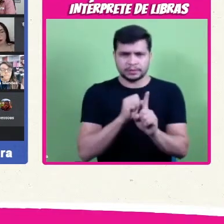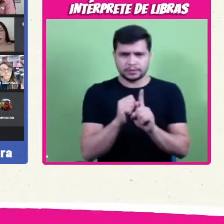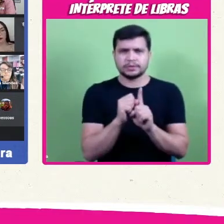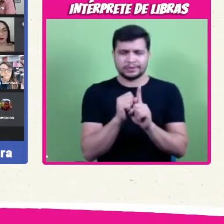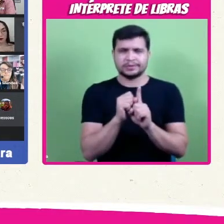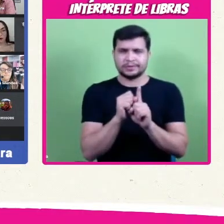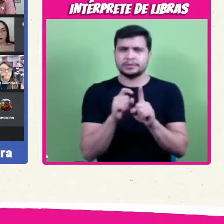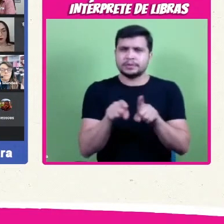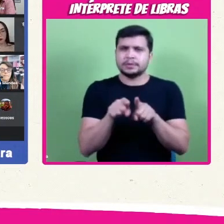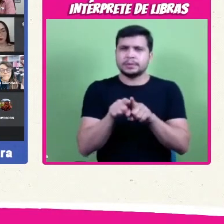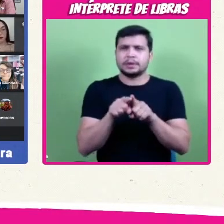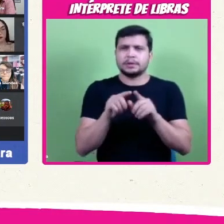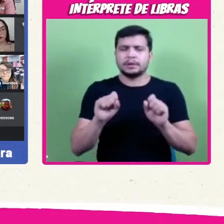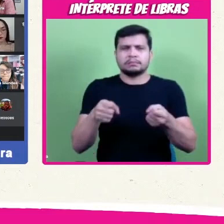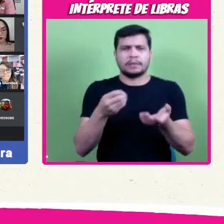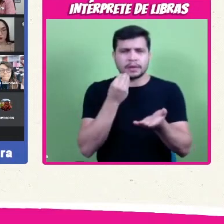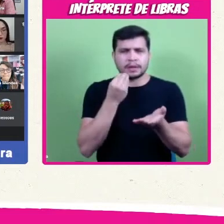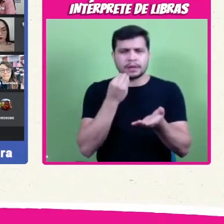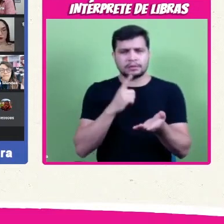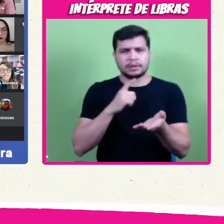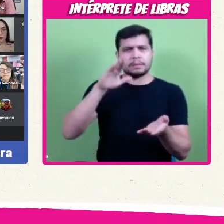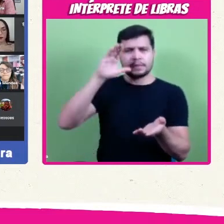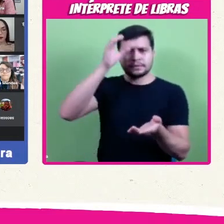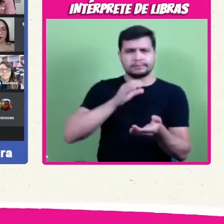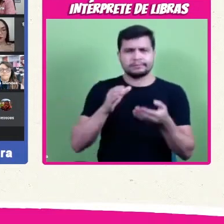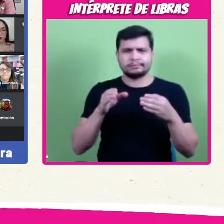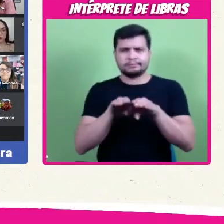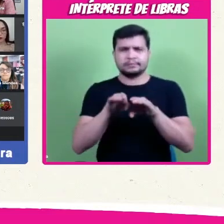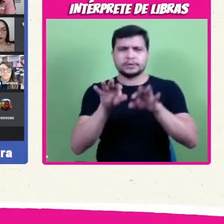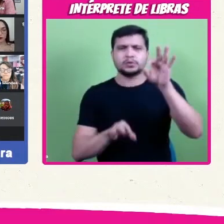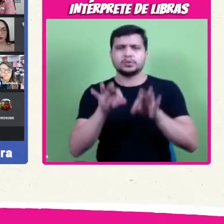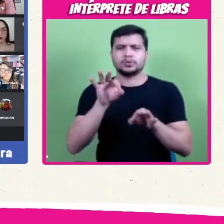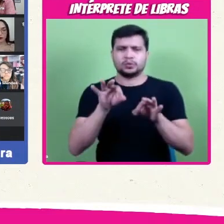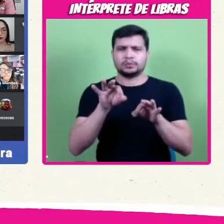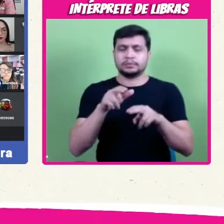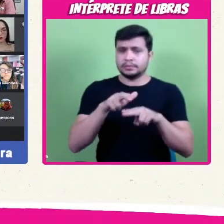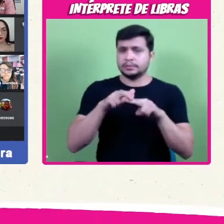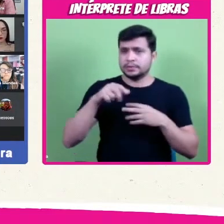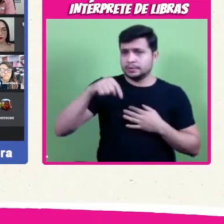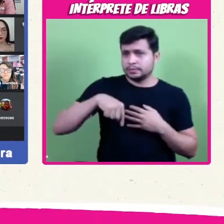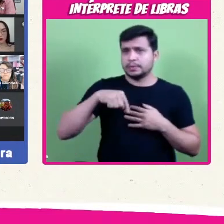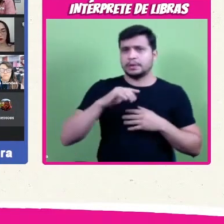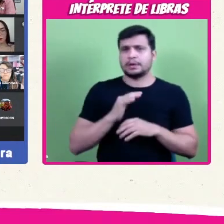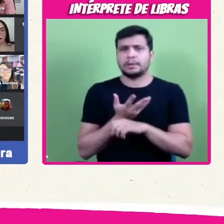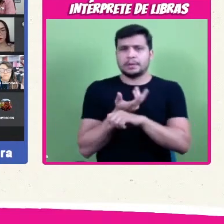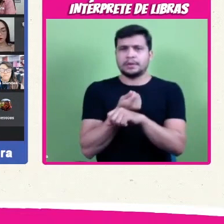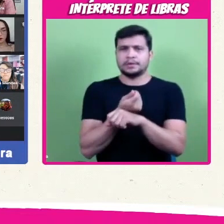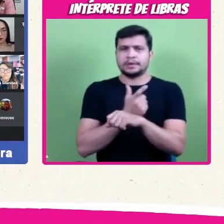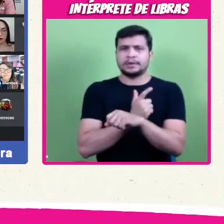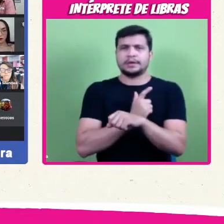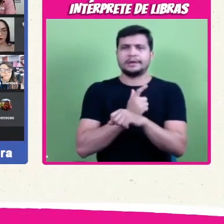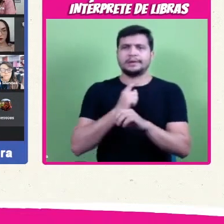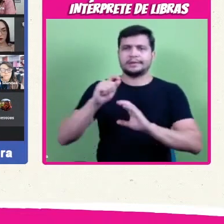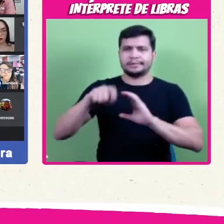de construir uma cidadania mais igualitária e justa. A amostra acontece com exibições de